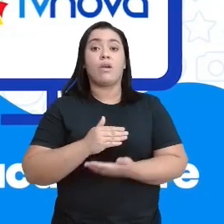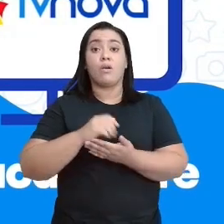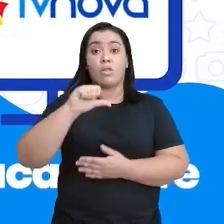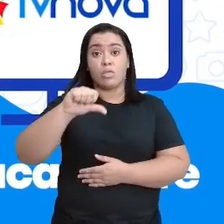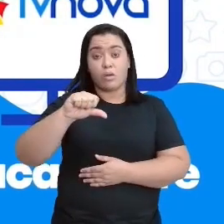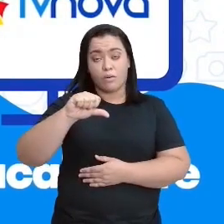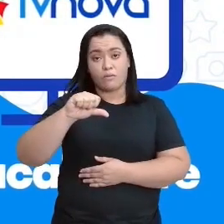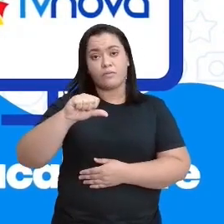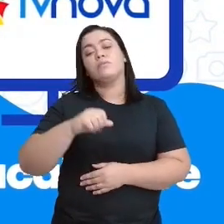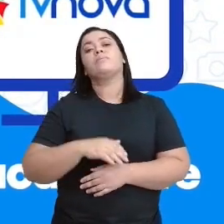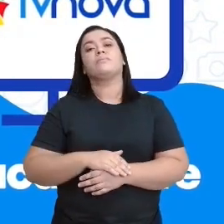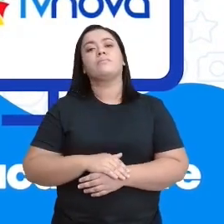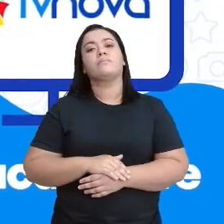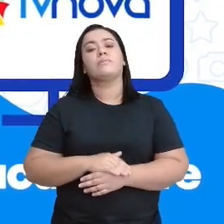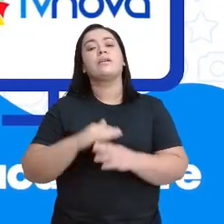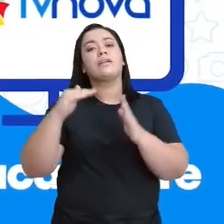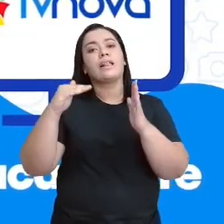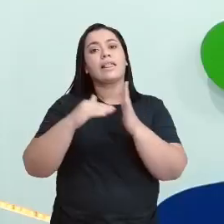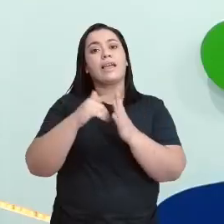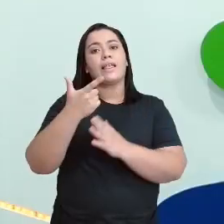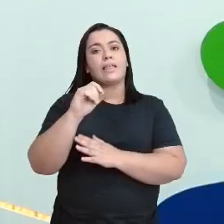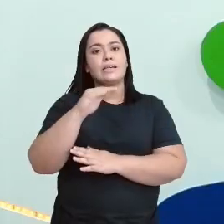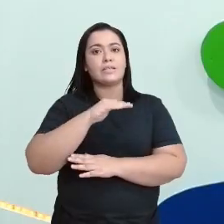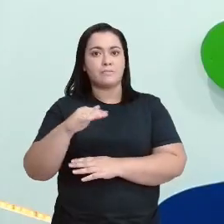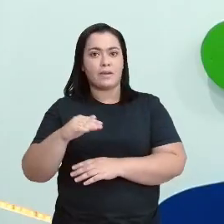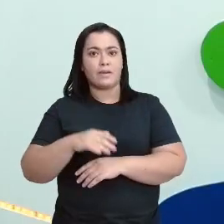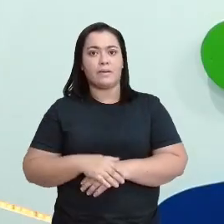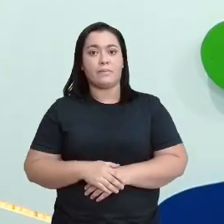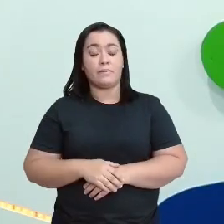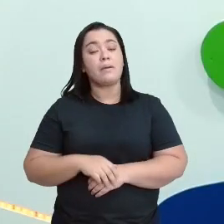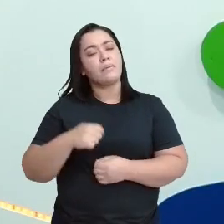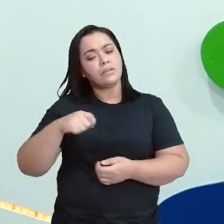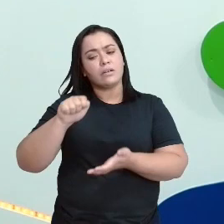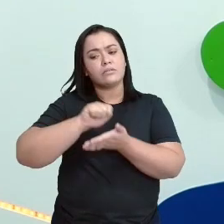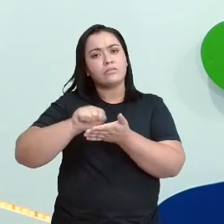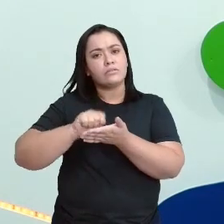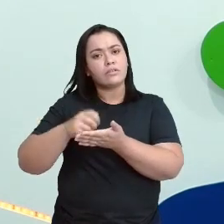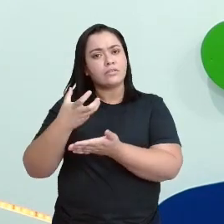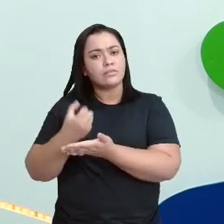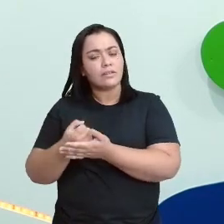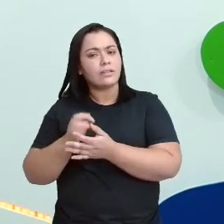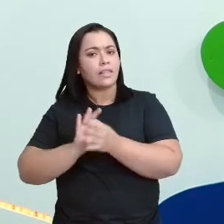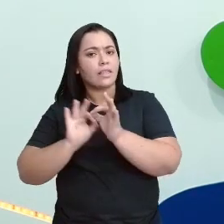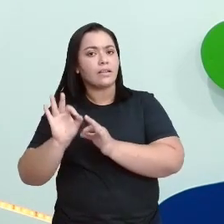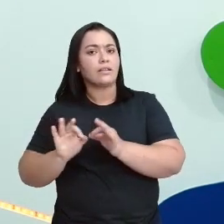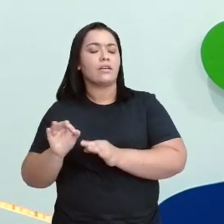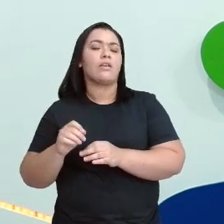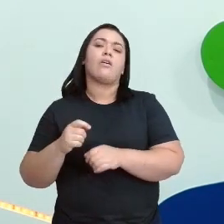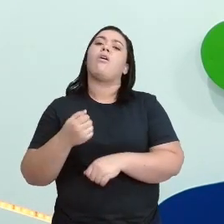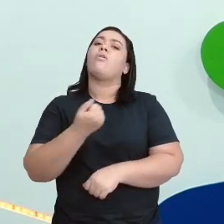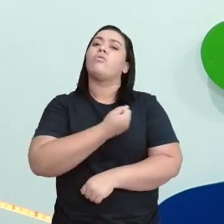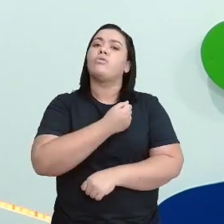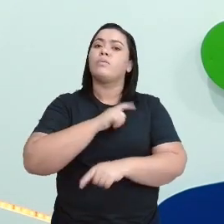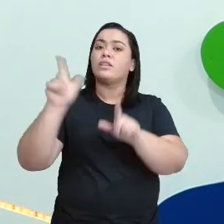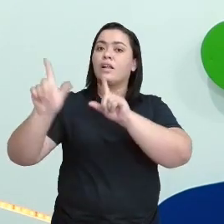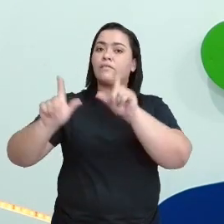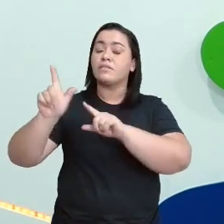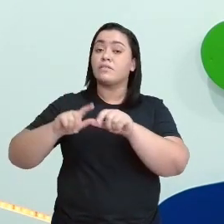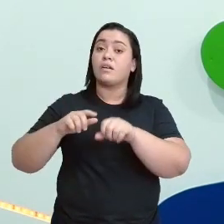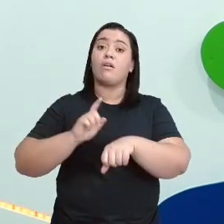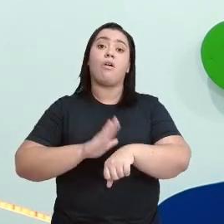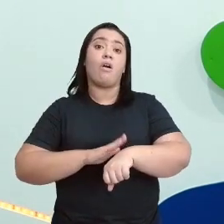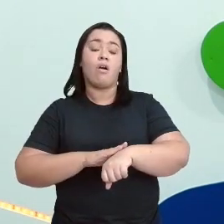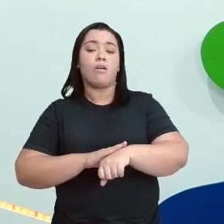da manhã e seguem até às 10h30. Então anotem tudo direitinho, os canais, os horários das aulas de vocês e